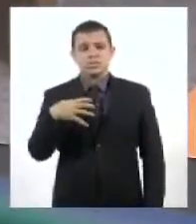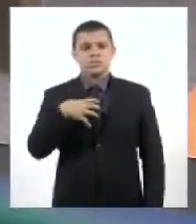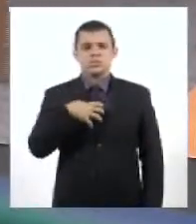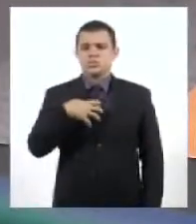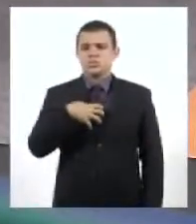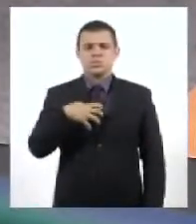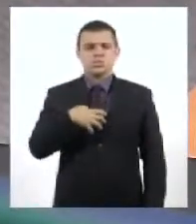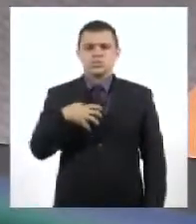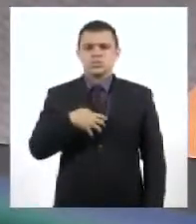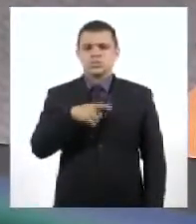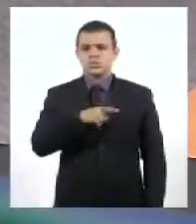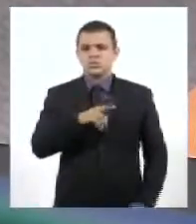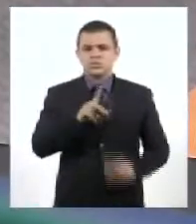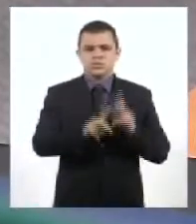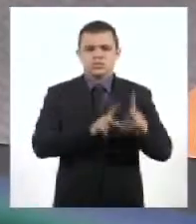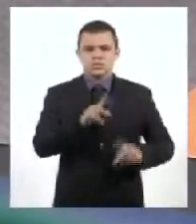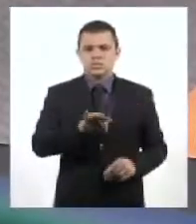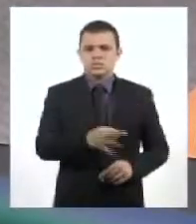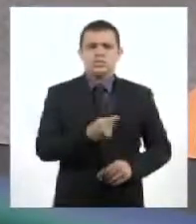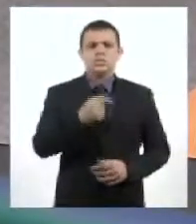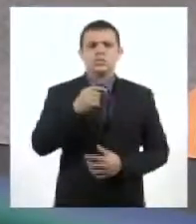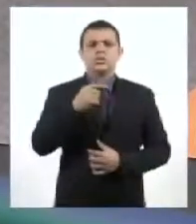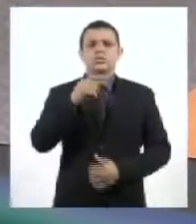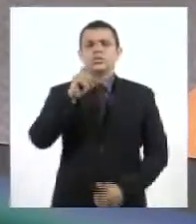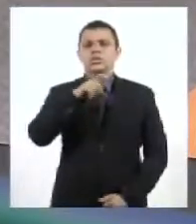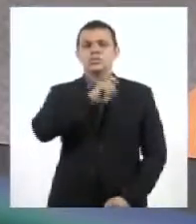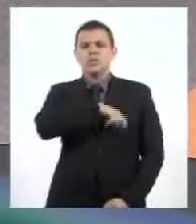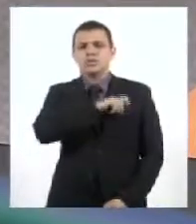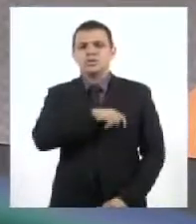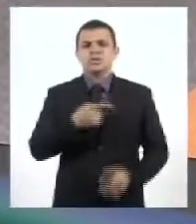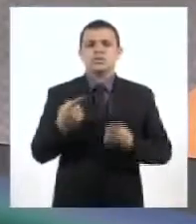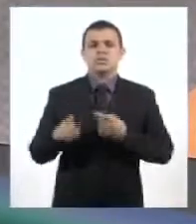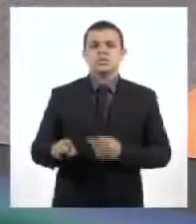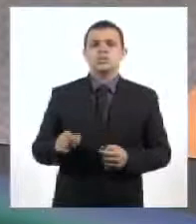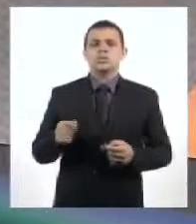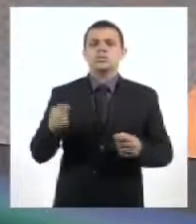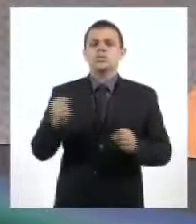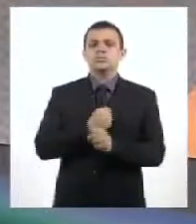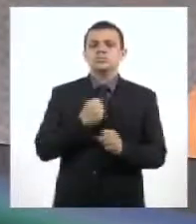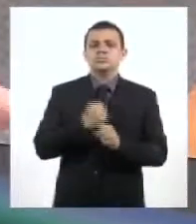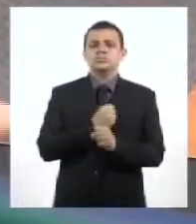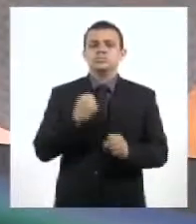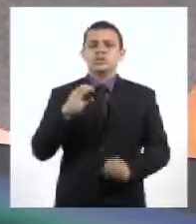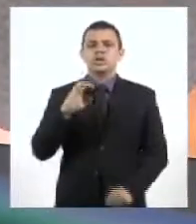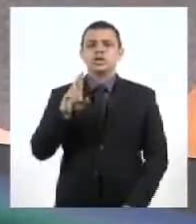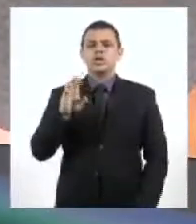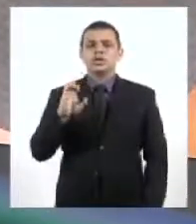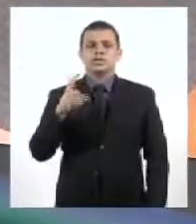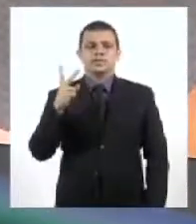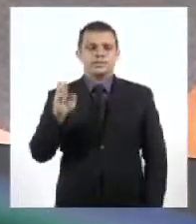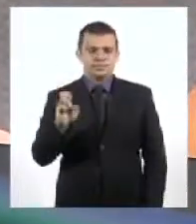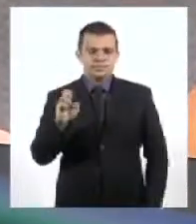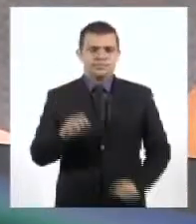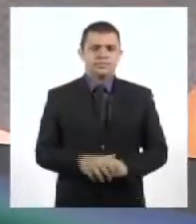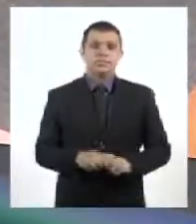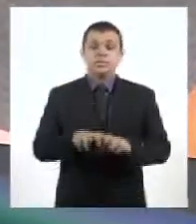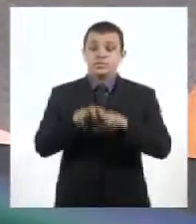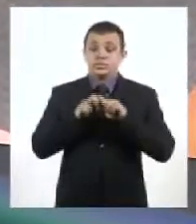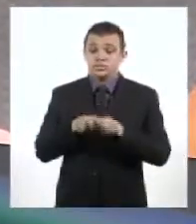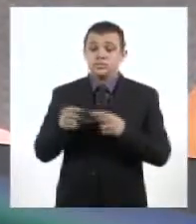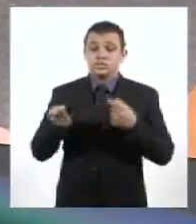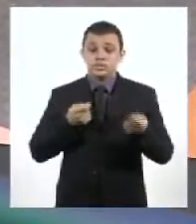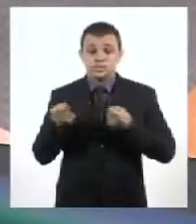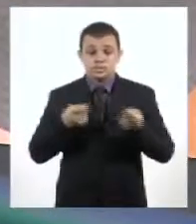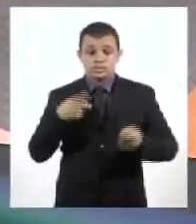nenhum, de maldade de construção de creche. Acontece que a administração pública não é iniciativa privada.